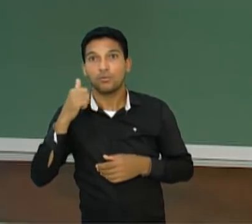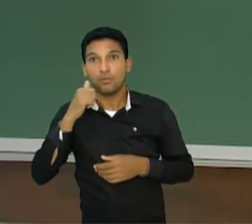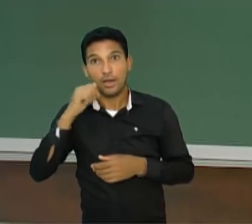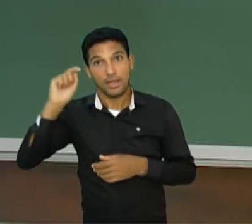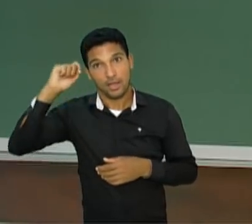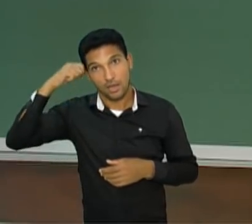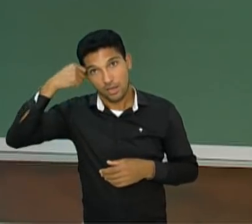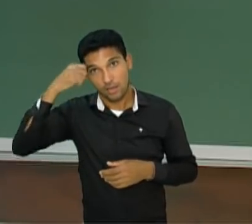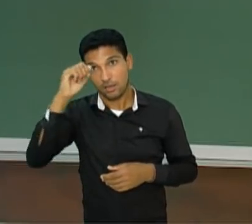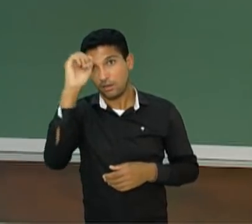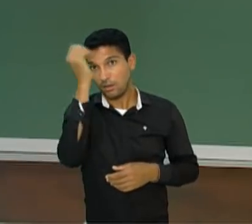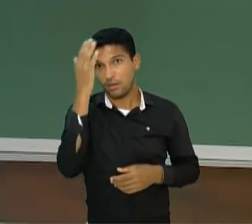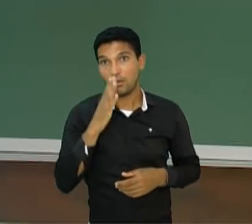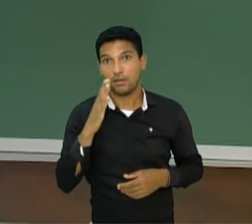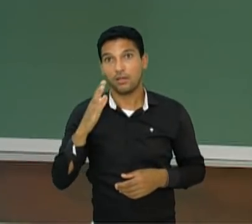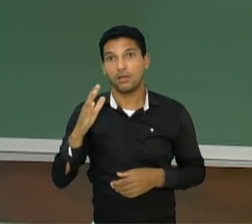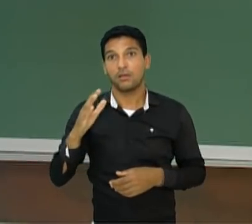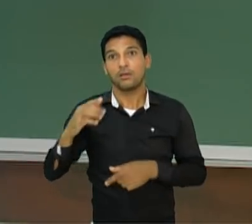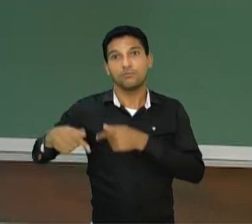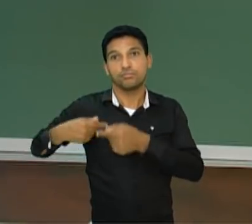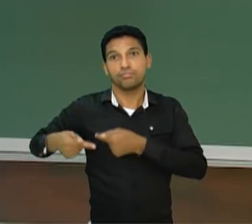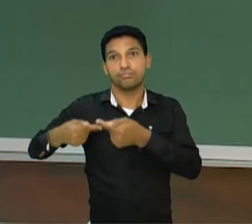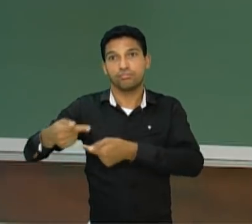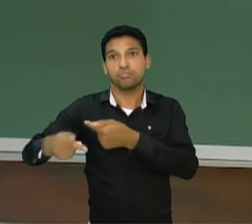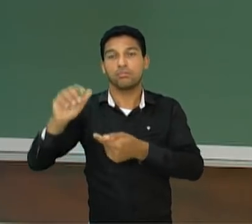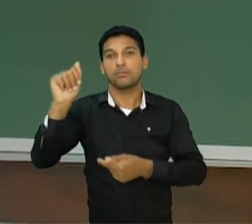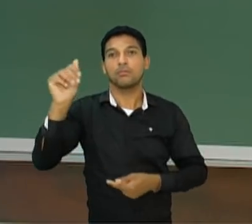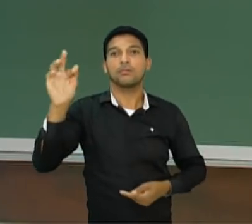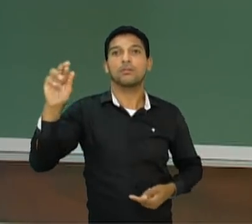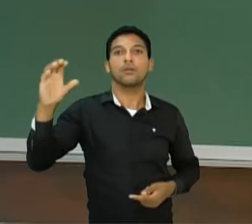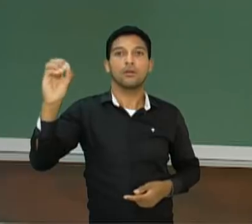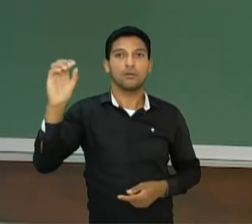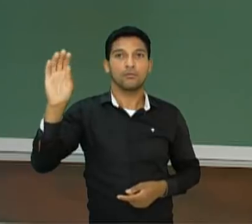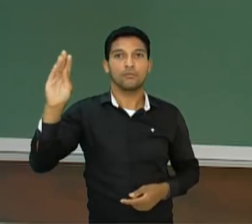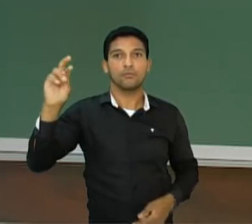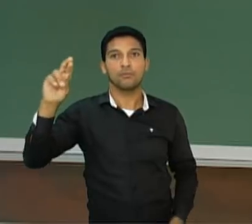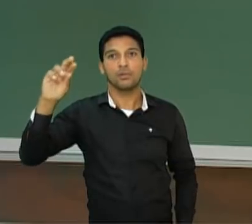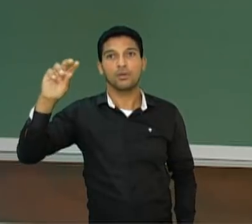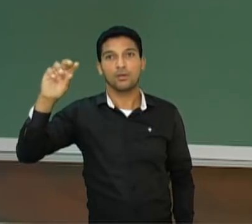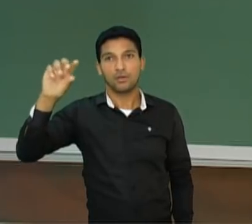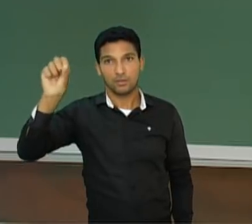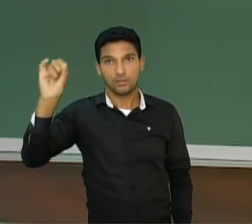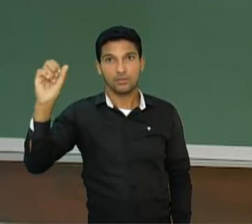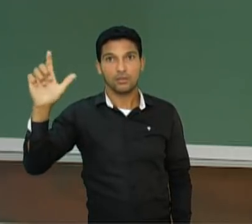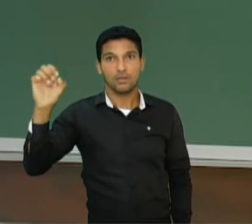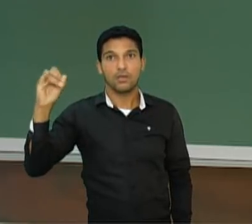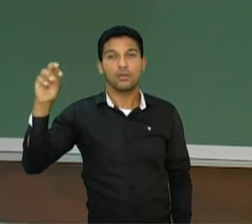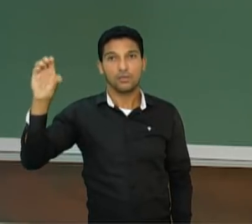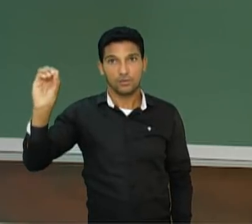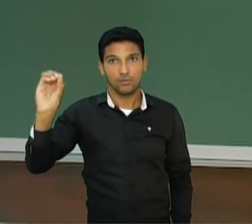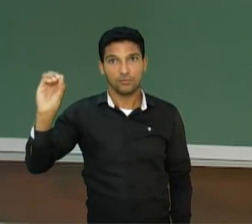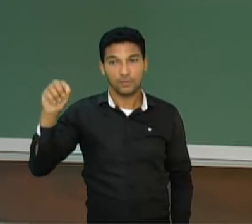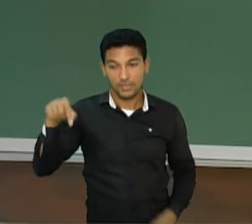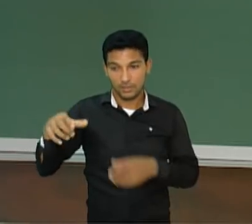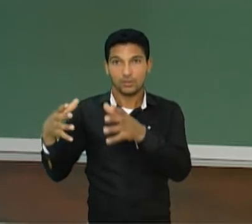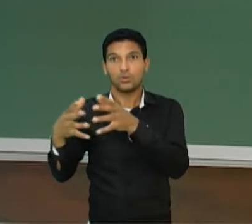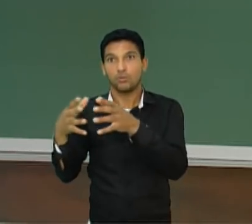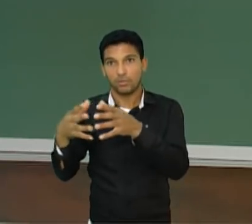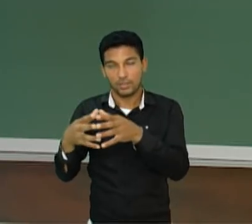Brasil. Então, durante o século XIX, e lembrando, o século XIX, ali, início dos anos